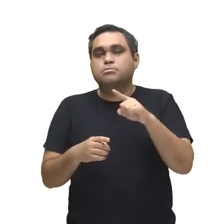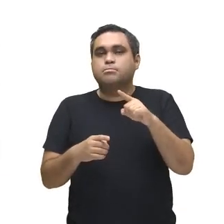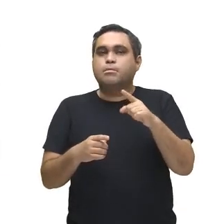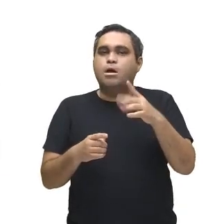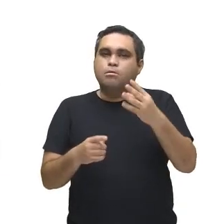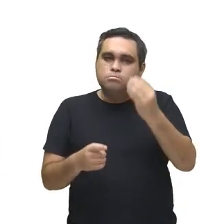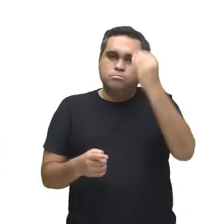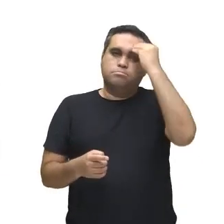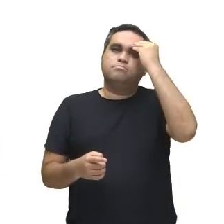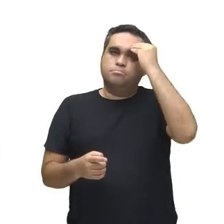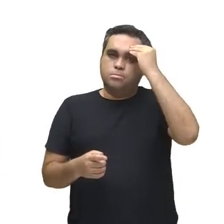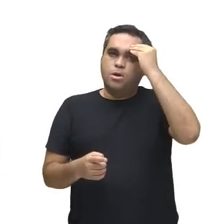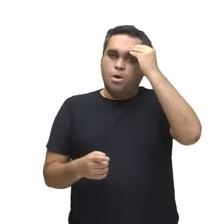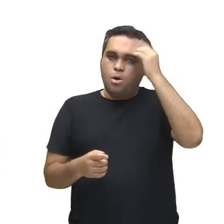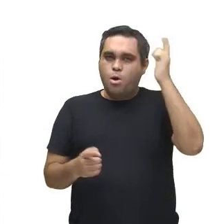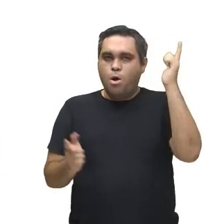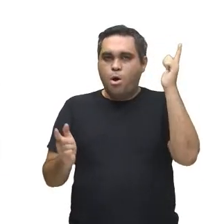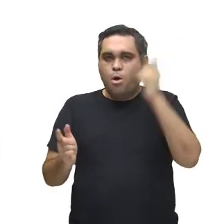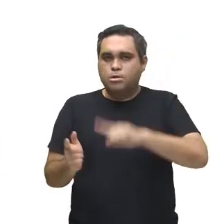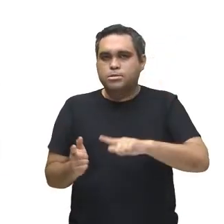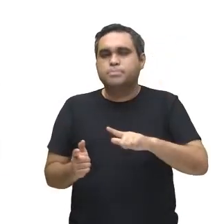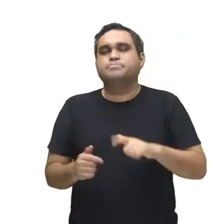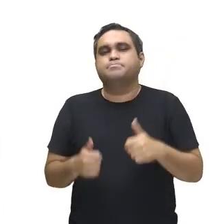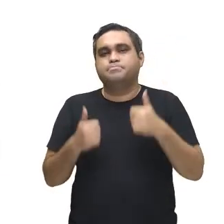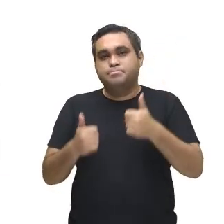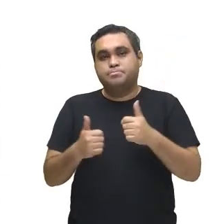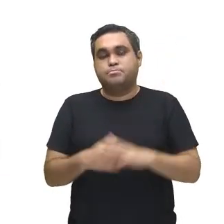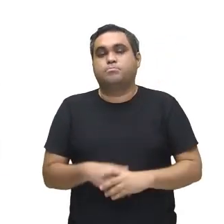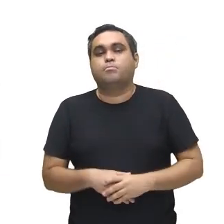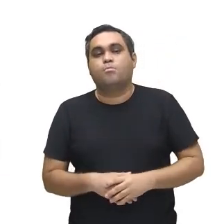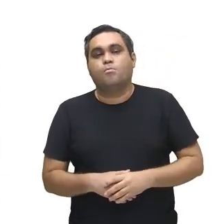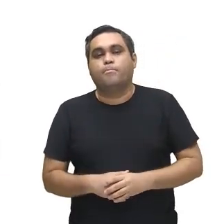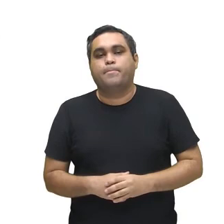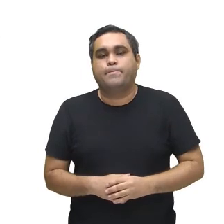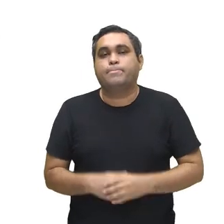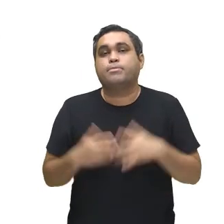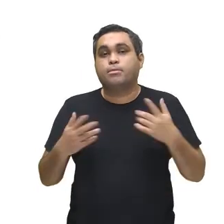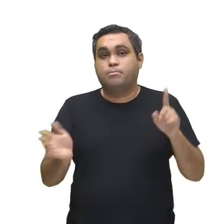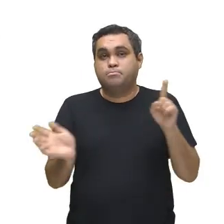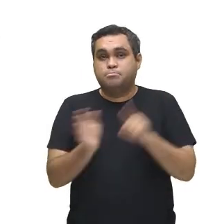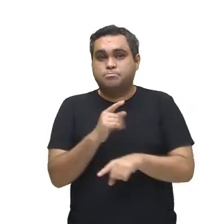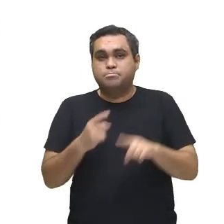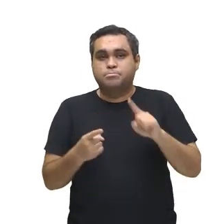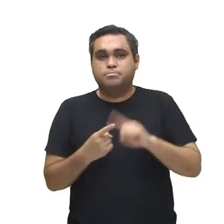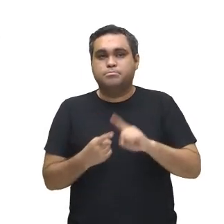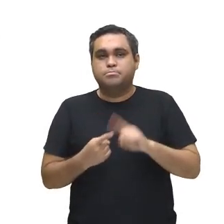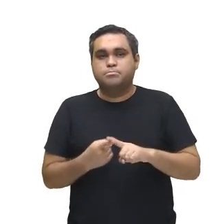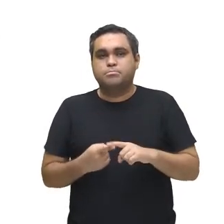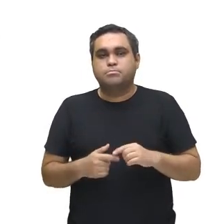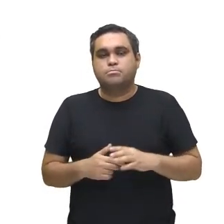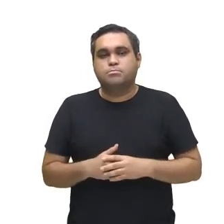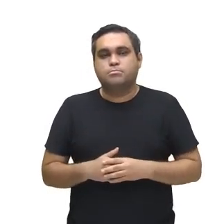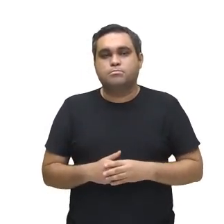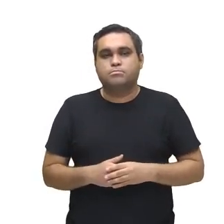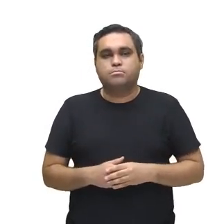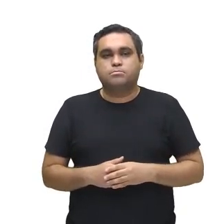esse conhecimento da melhor maneira possível. Vamos lá, gente. Primeira questão na tela.